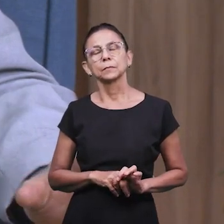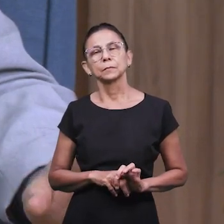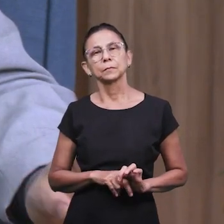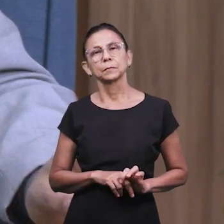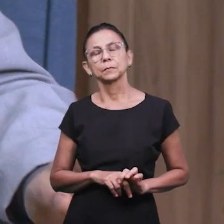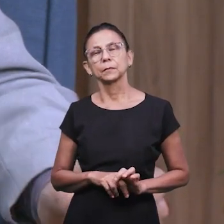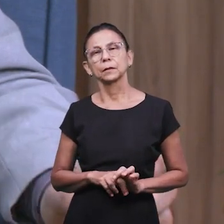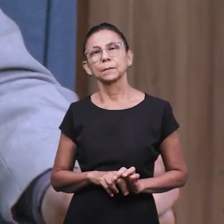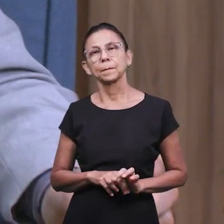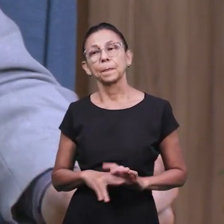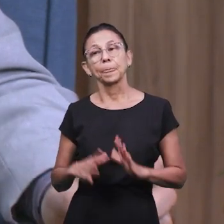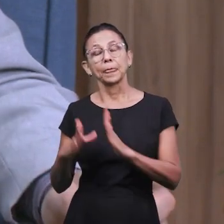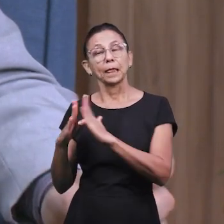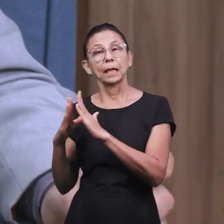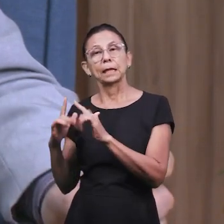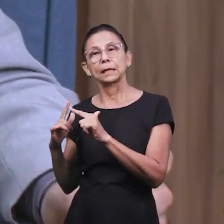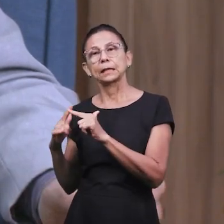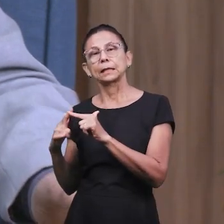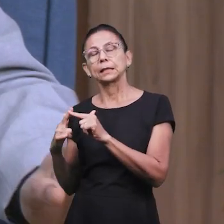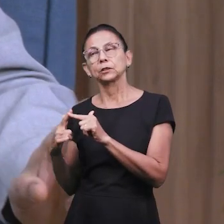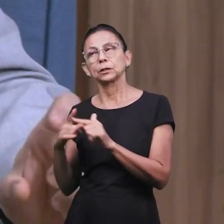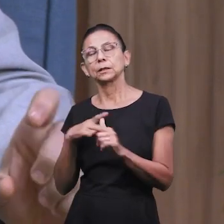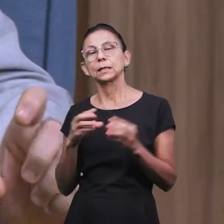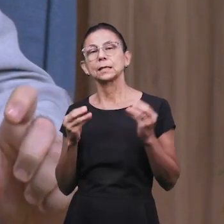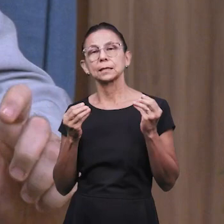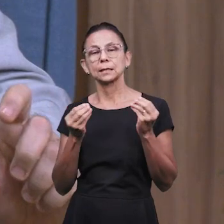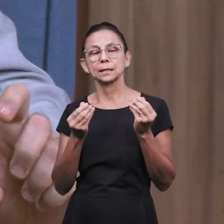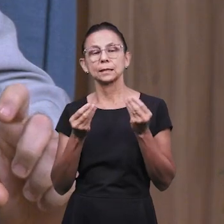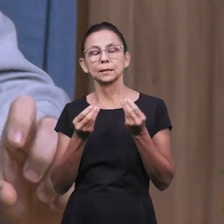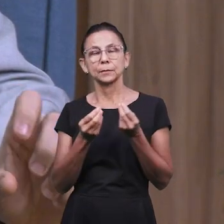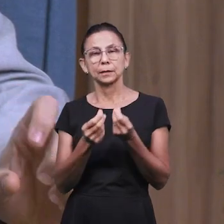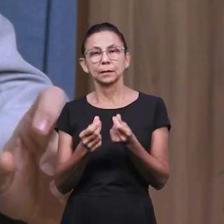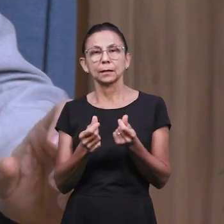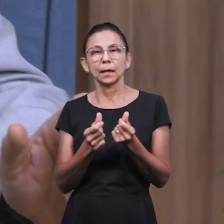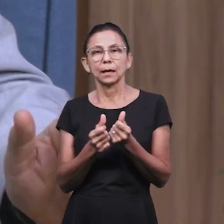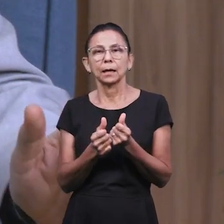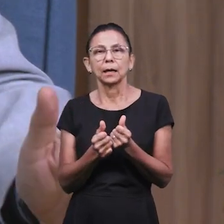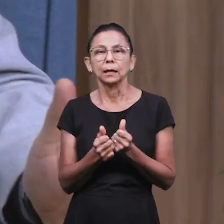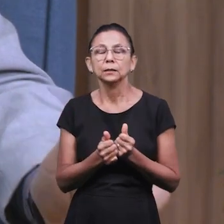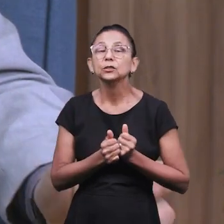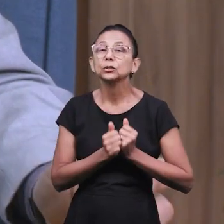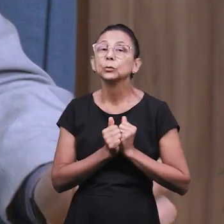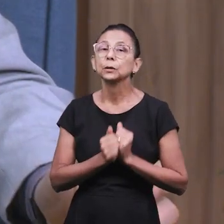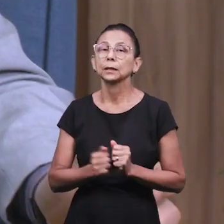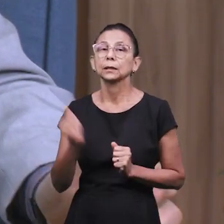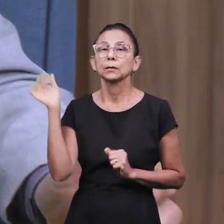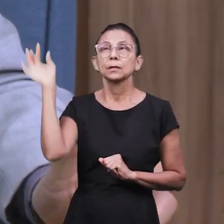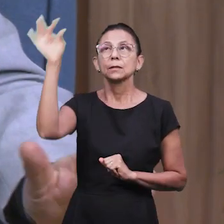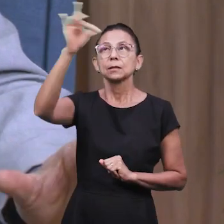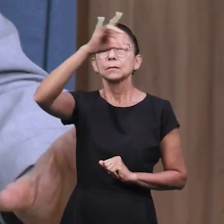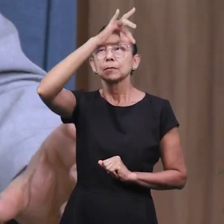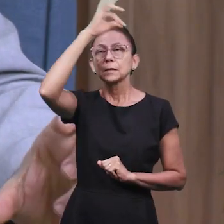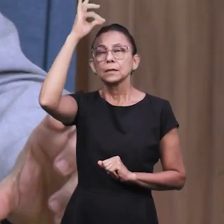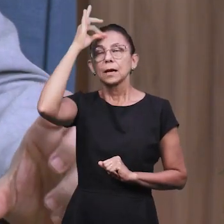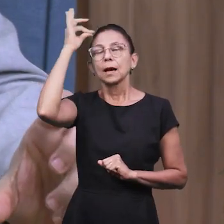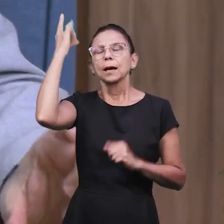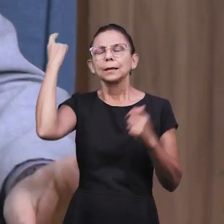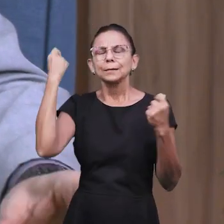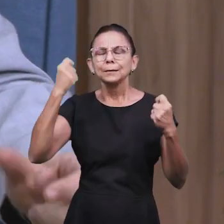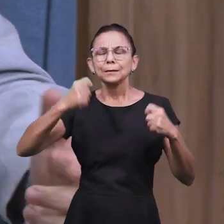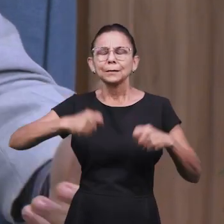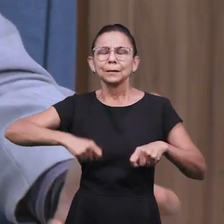A igreja ela tem a percepção da indispensabilidade do Espírito Santo, ou seja,